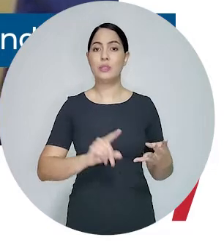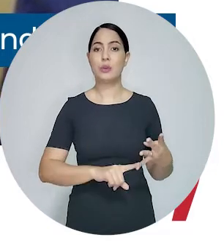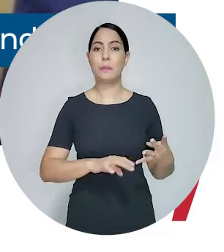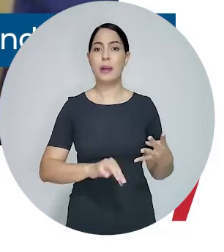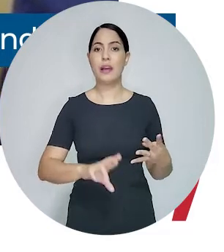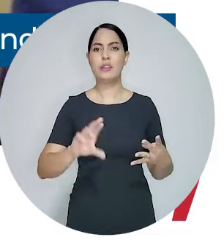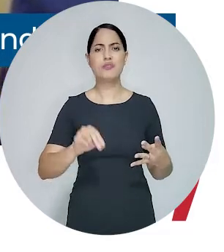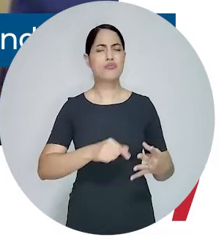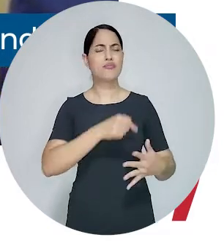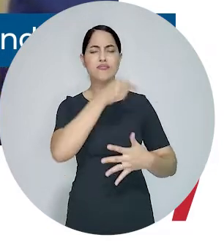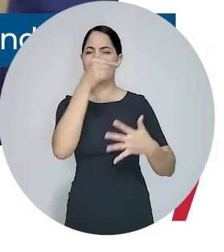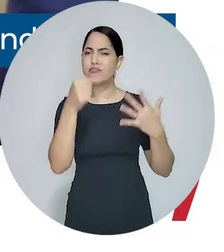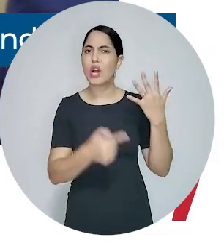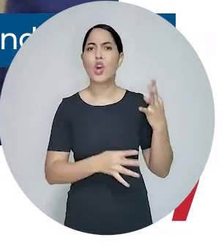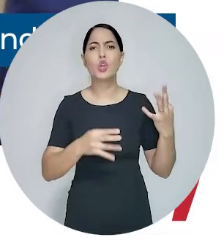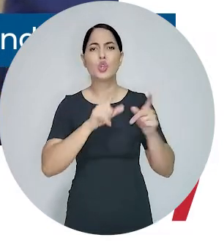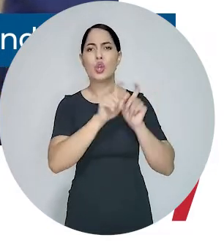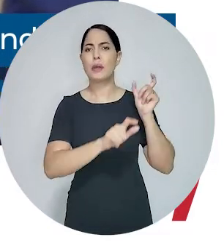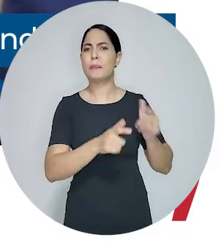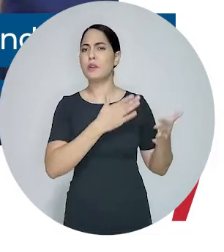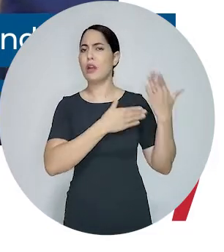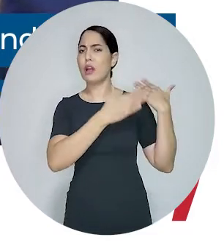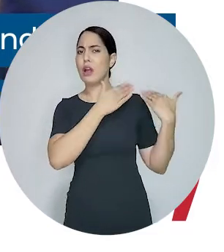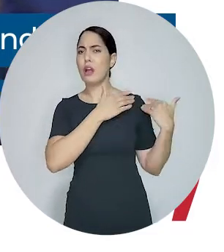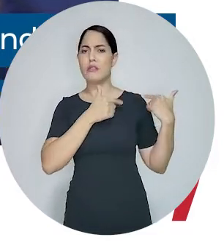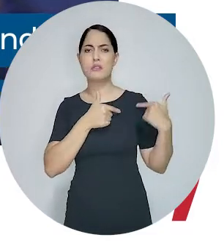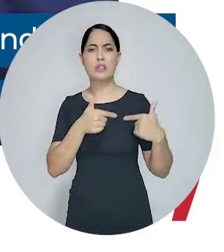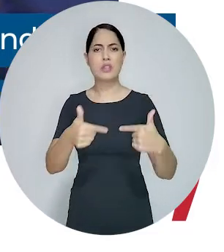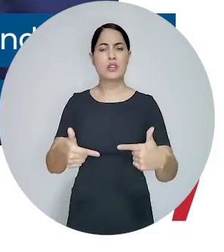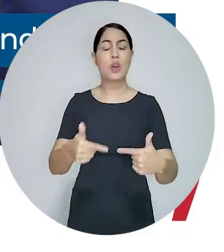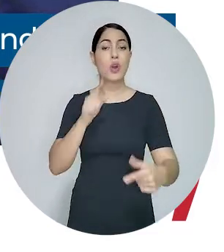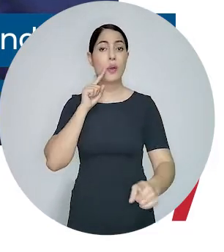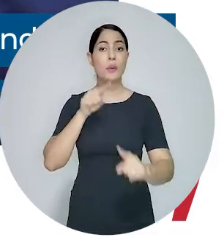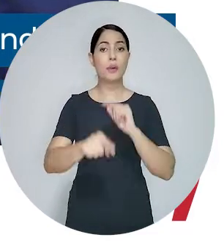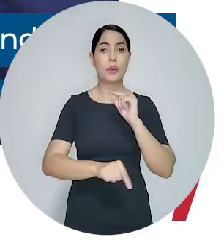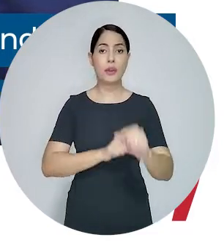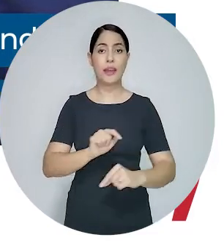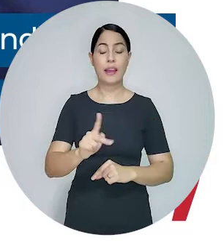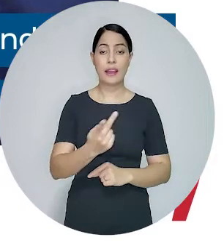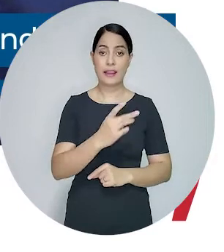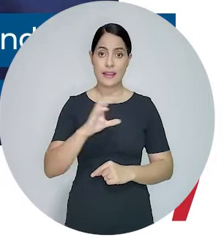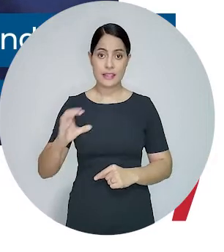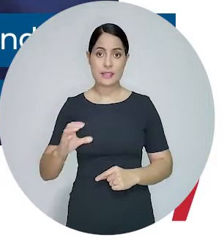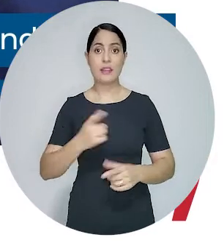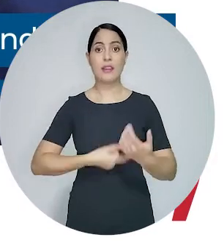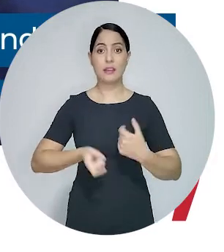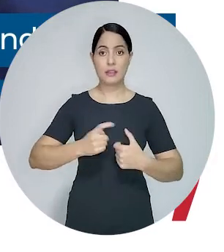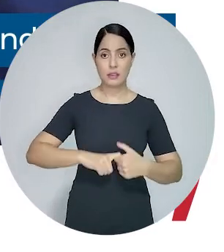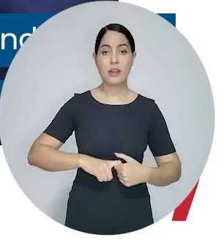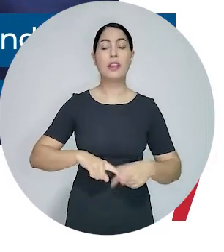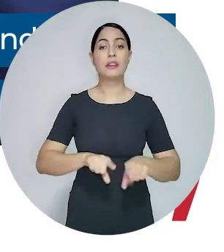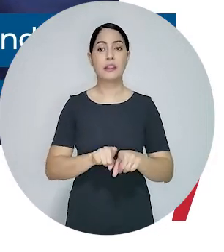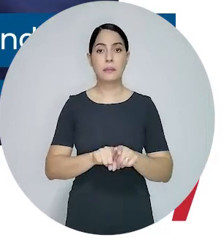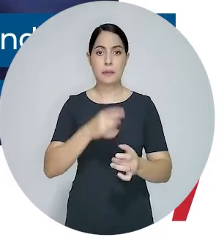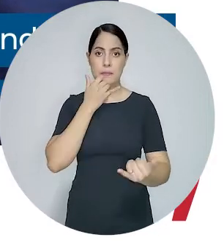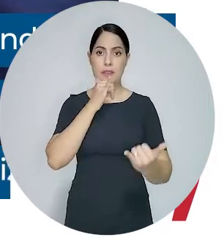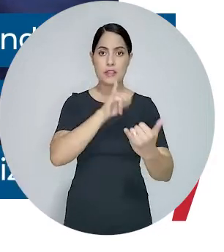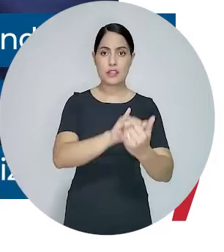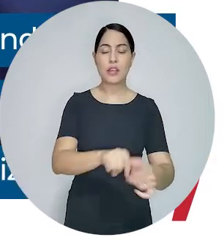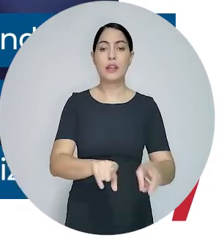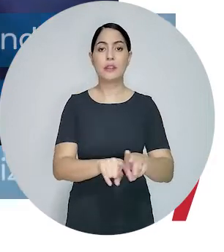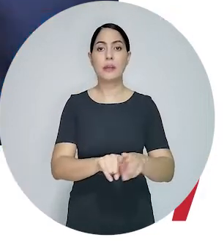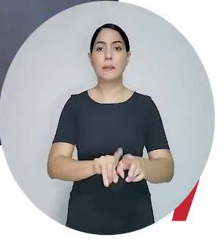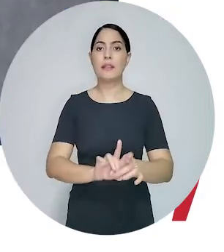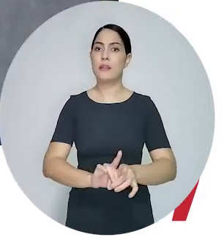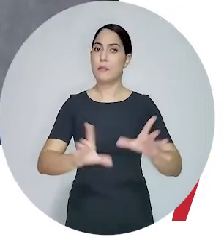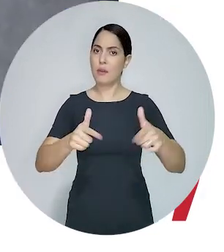e Márcio Thomas Bastos personificam a luta da advocacia em favor da retomada do habeas corpus, da anistia e da